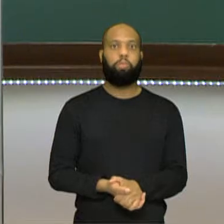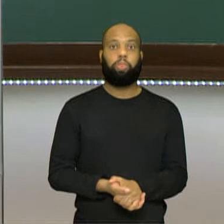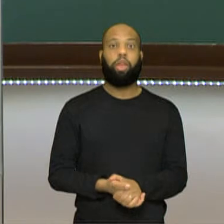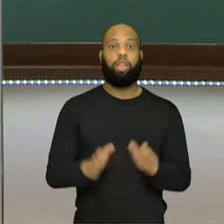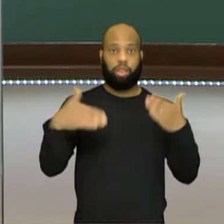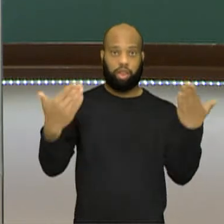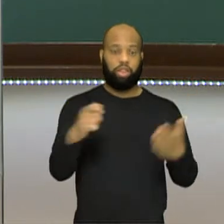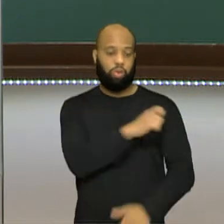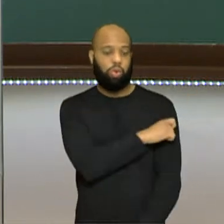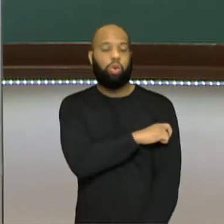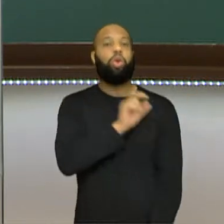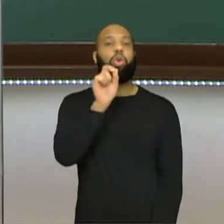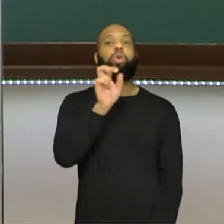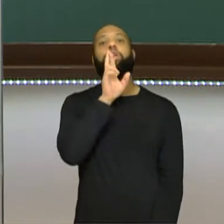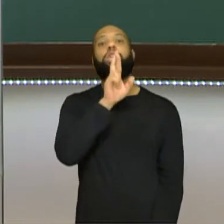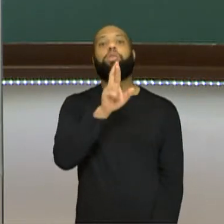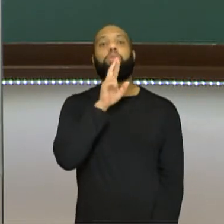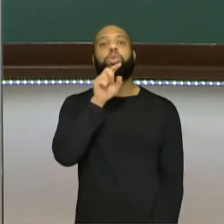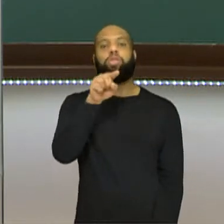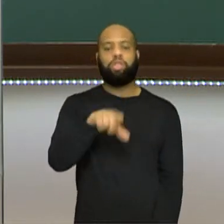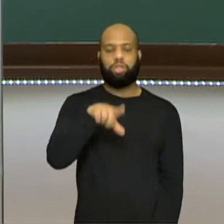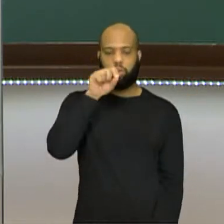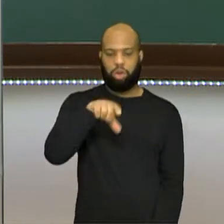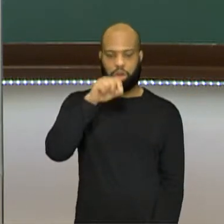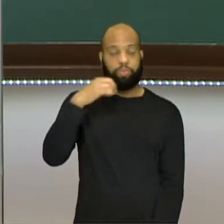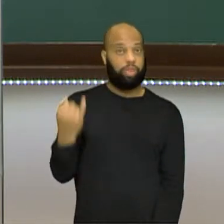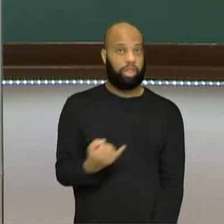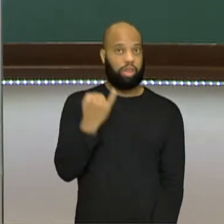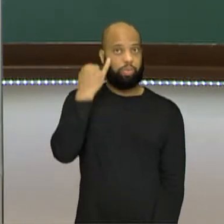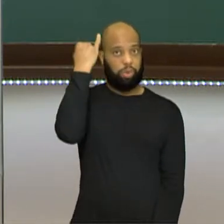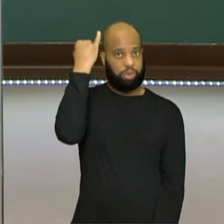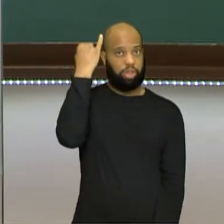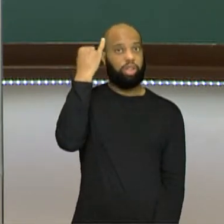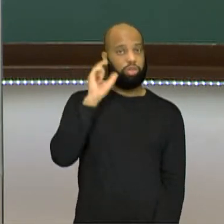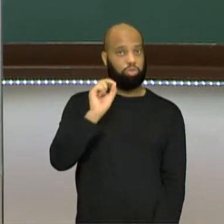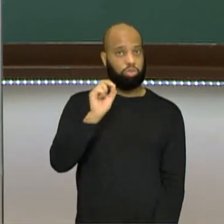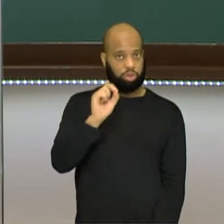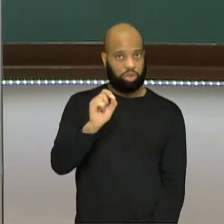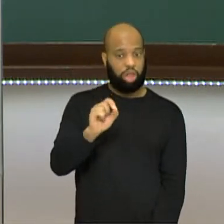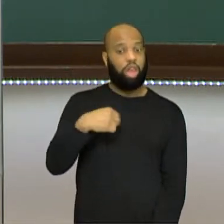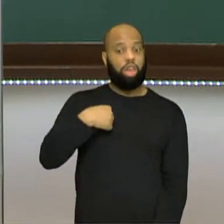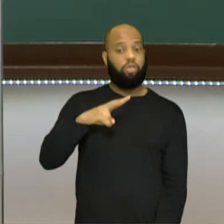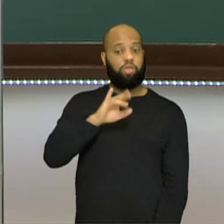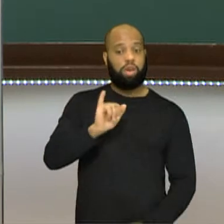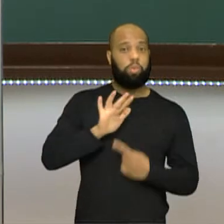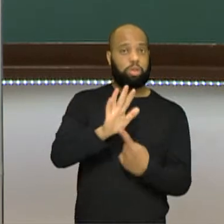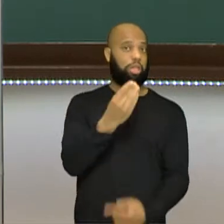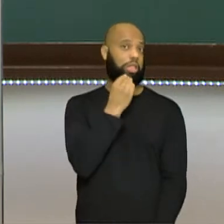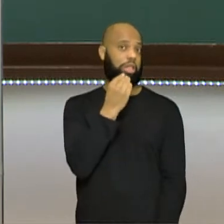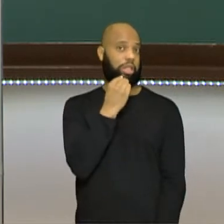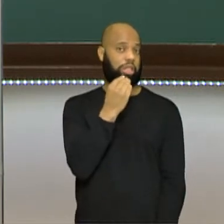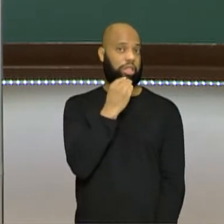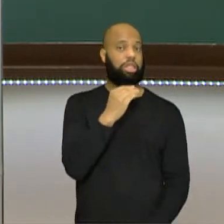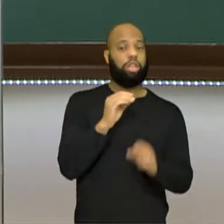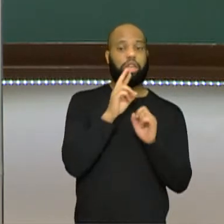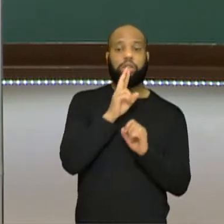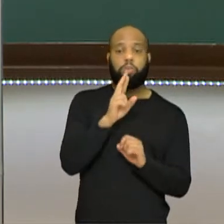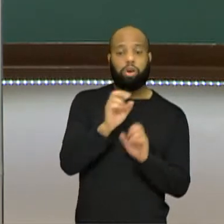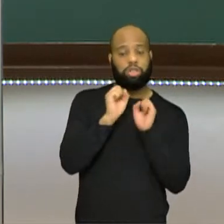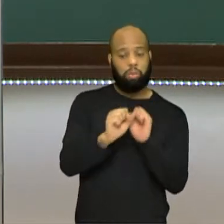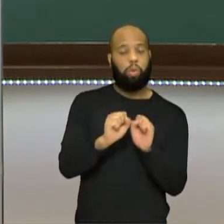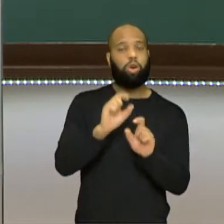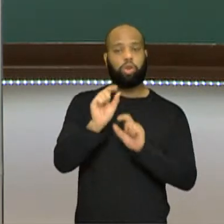Então, estudante, qual foi a resposta que você marcou? Lembrando, eu vou te mostrar aqui uma possibilidade de resposta. Você pode